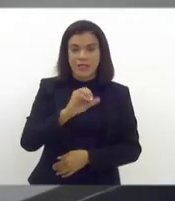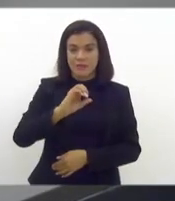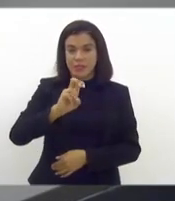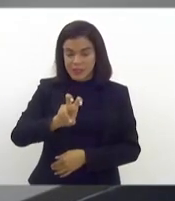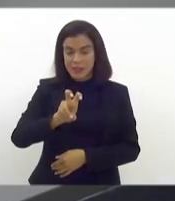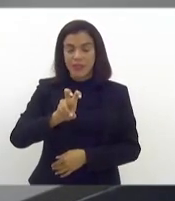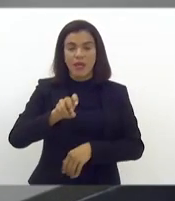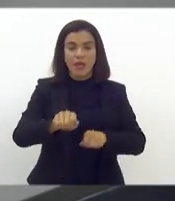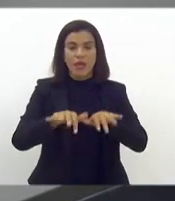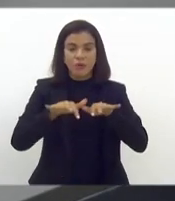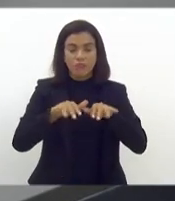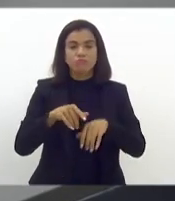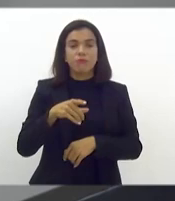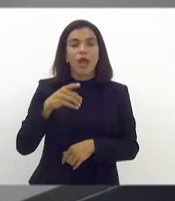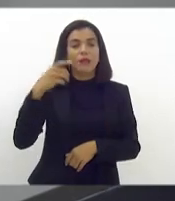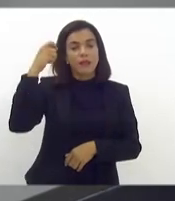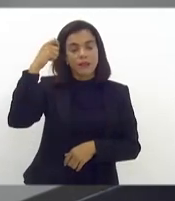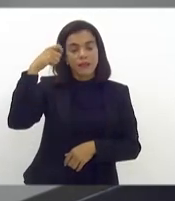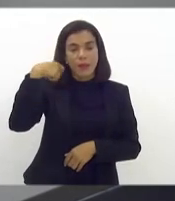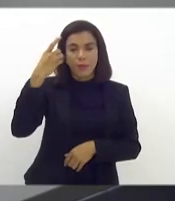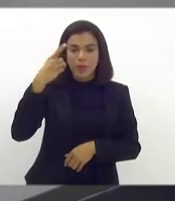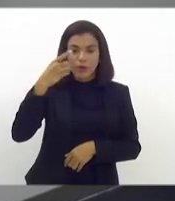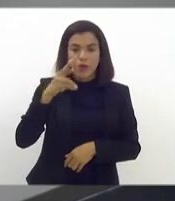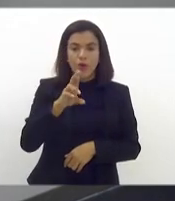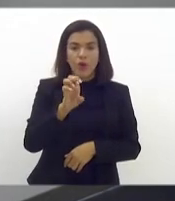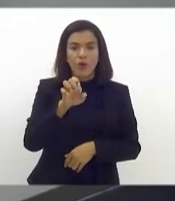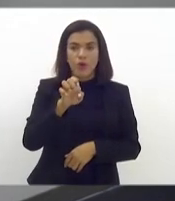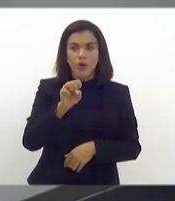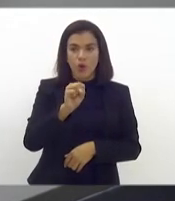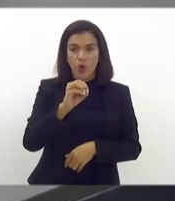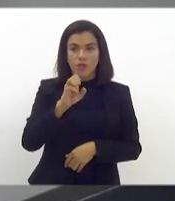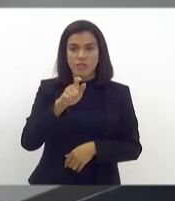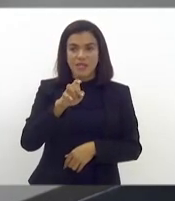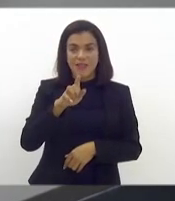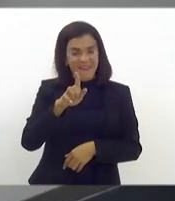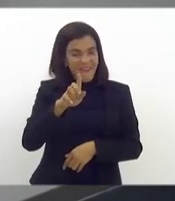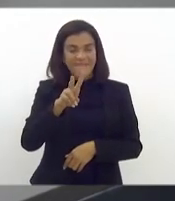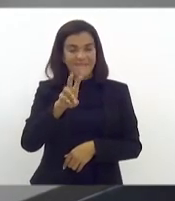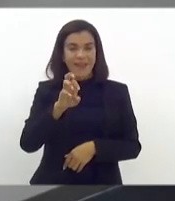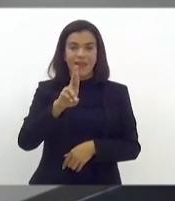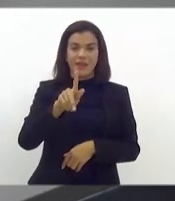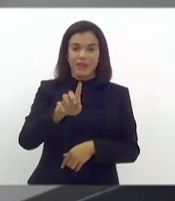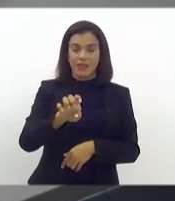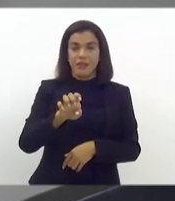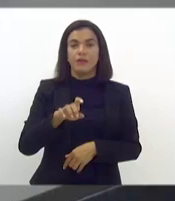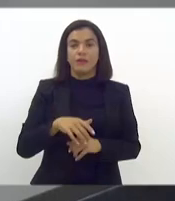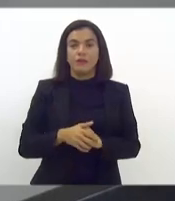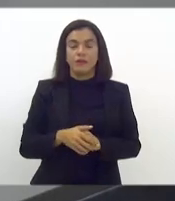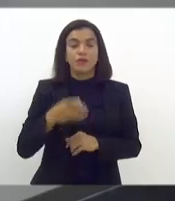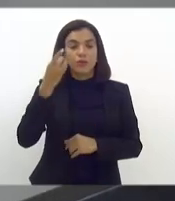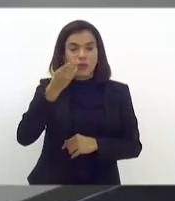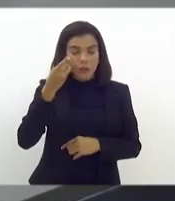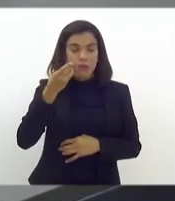de lei 511 de 23, de autoria do deputado Rosenberg Reis, que dispõe sobre a remarcação do curso de formação em concurso público no âmbito do Estado do